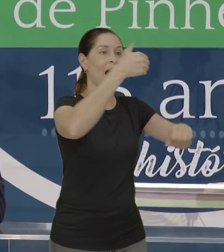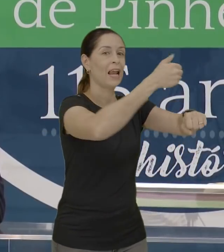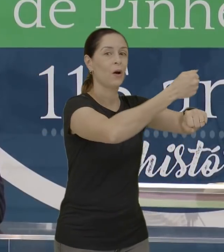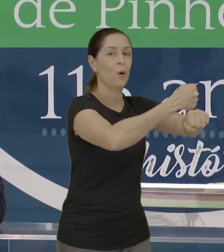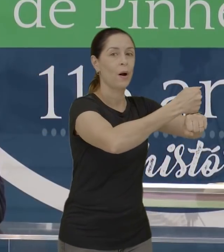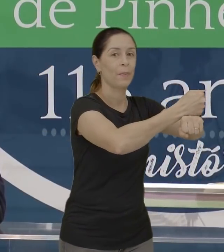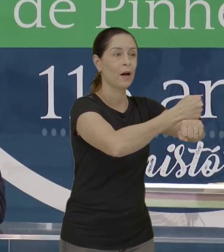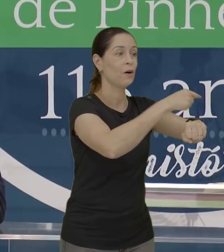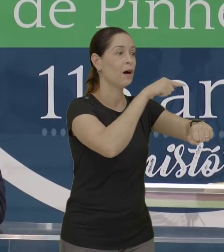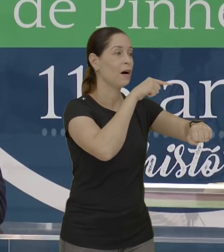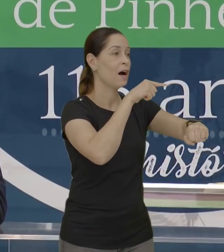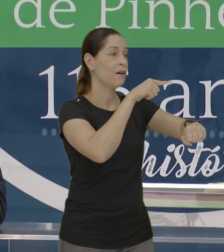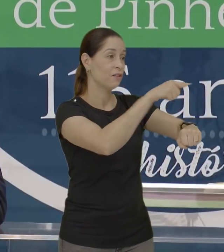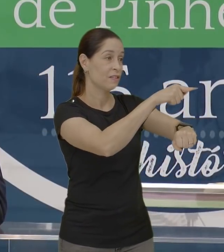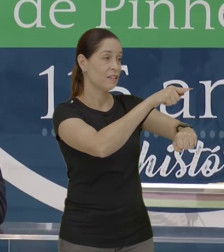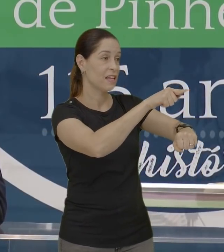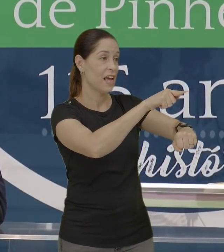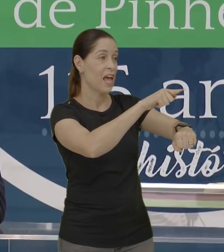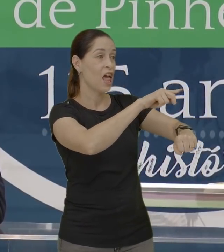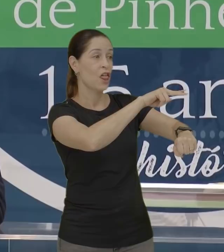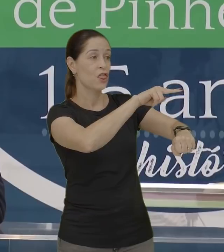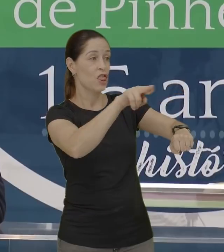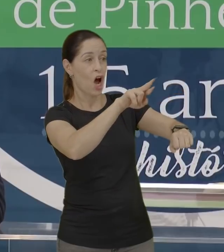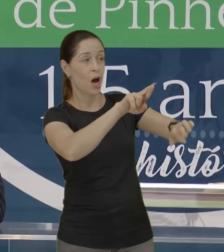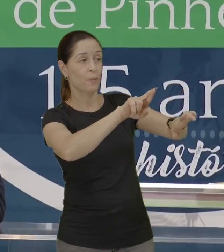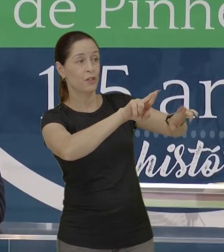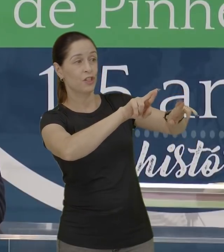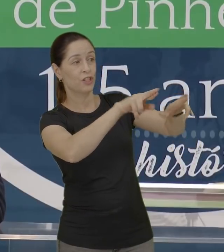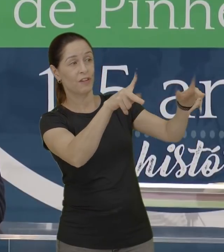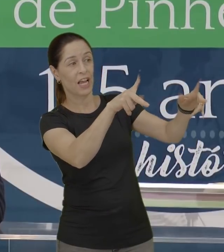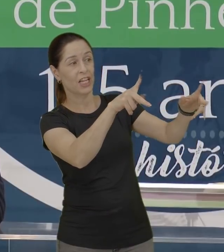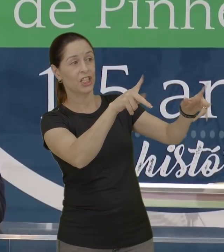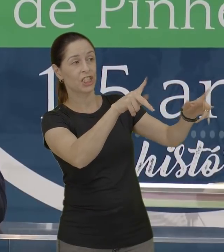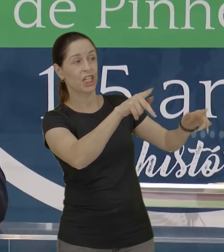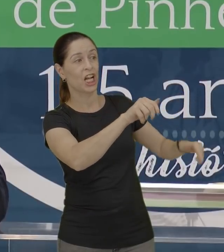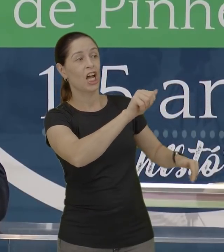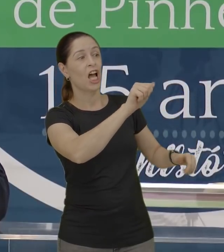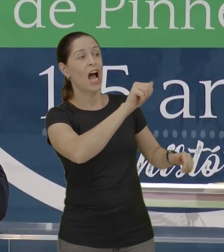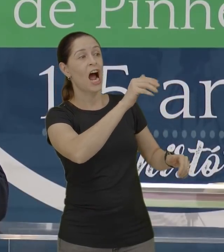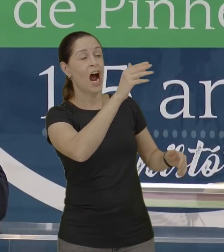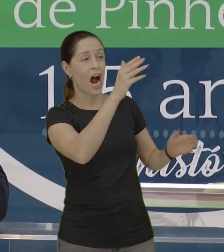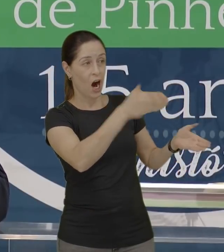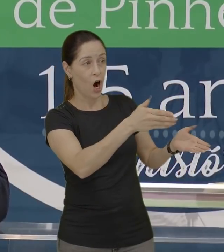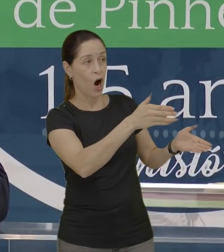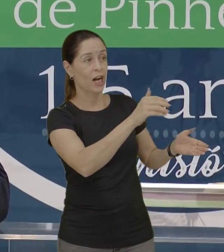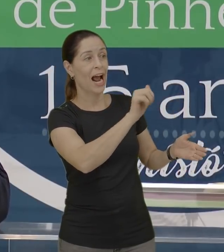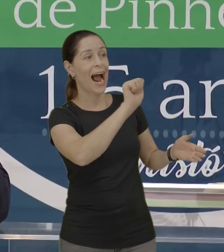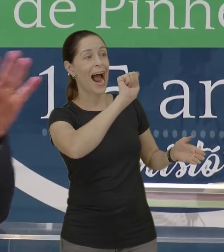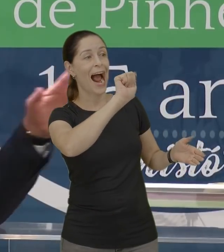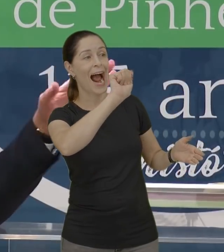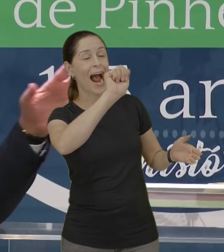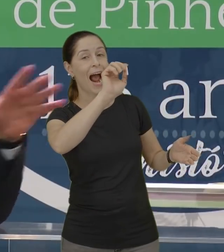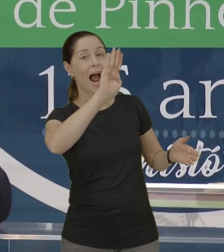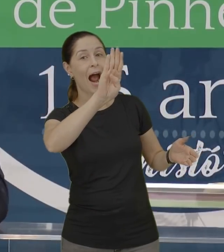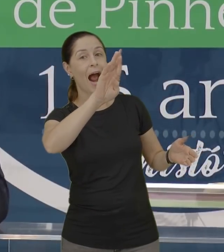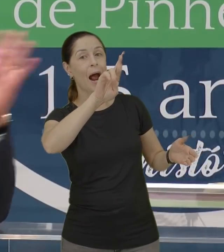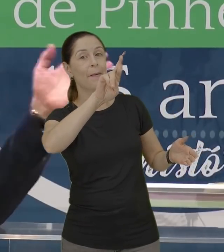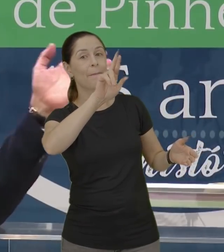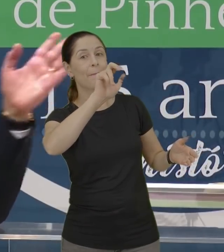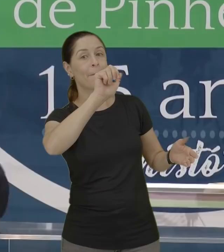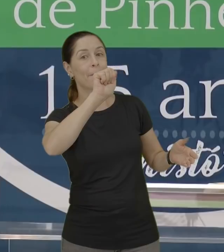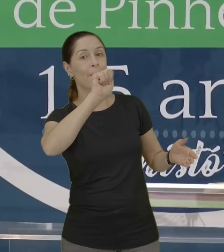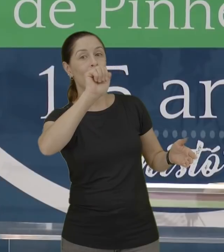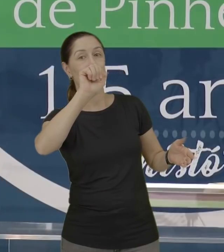de Abraão. Abraão é grande pai, mas Abraão é pai de grandes nações,